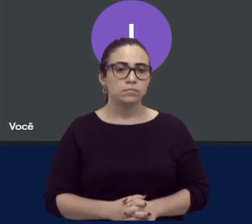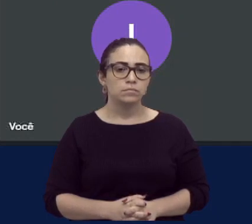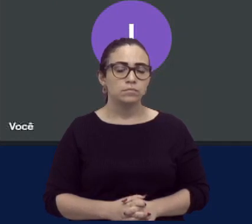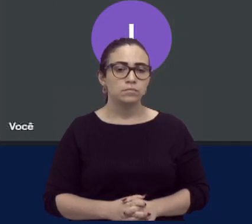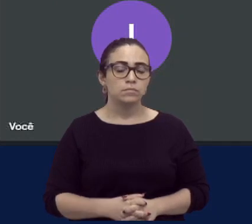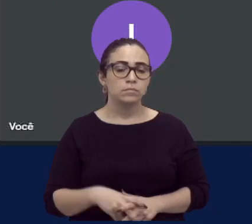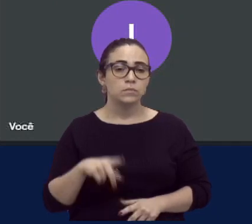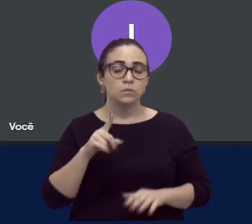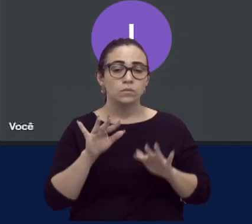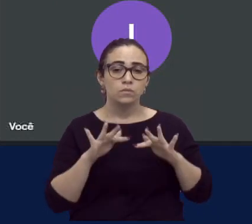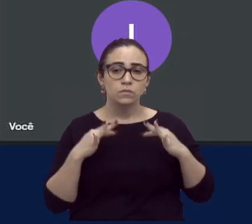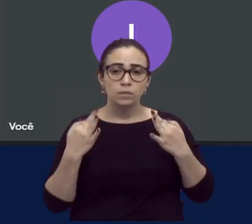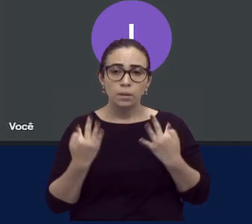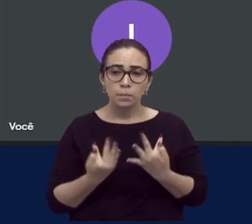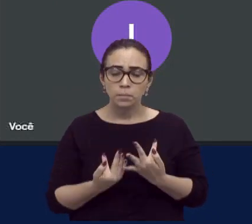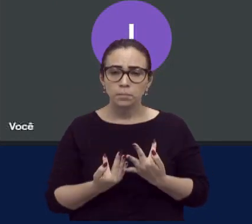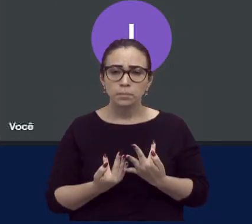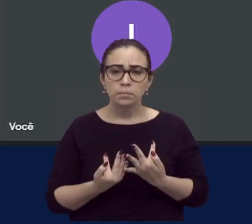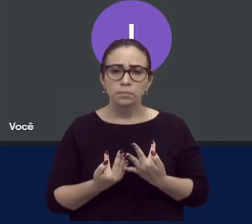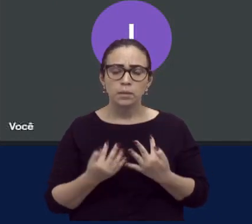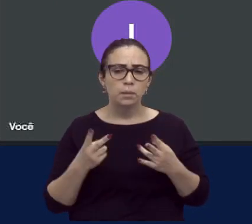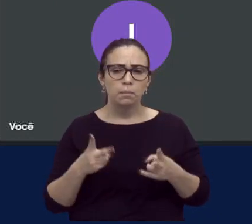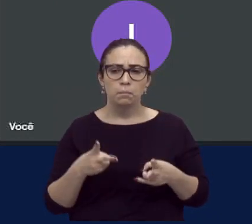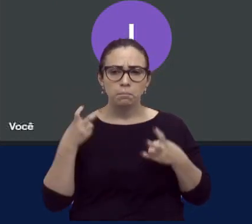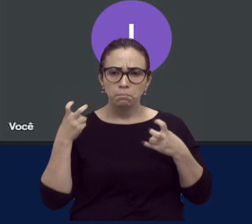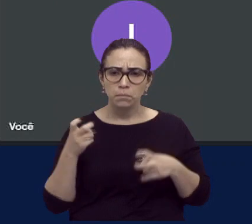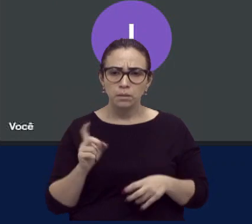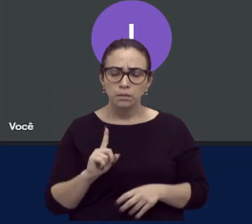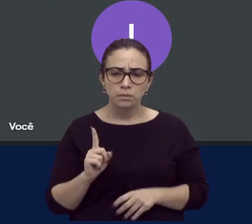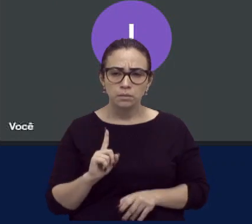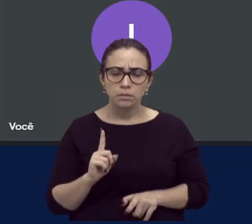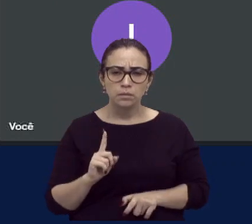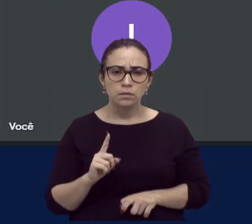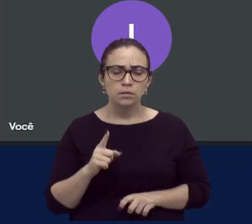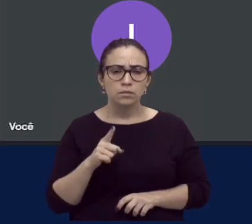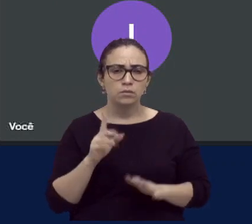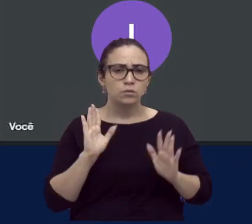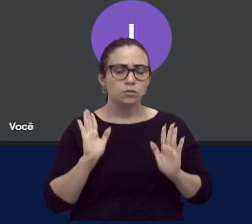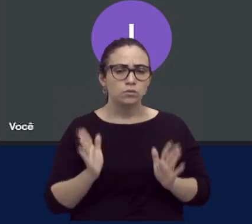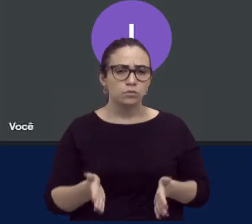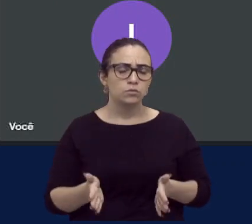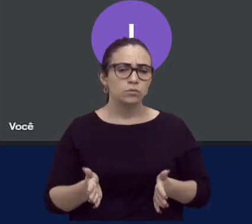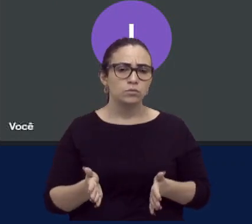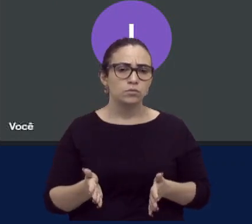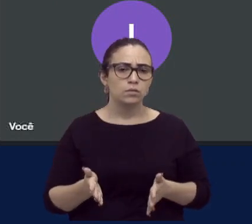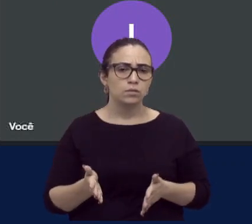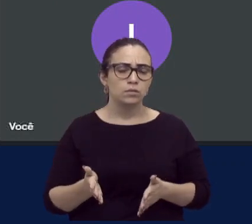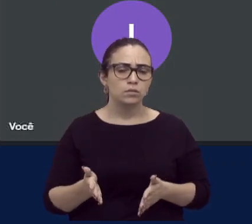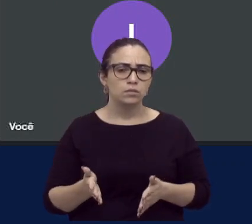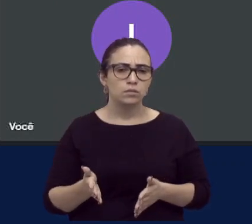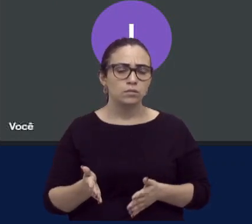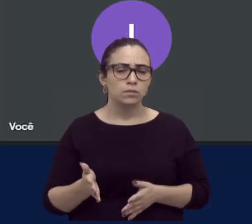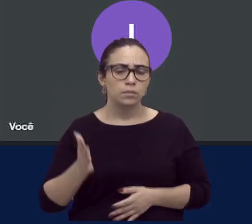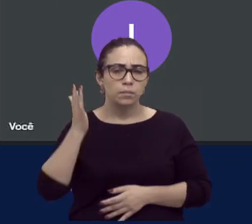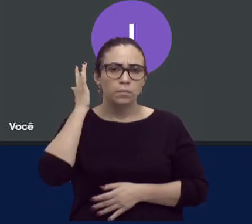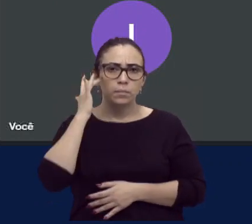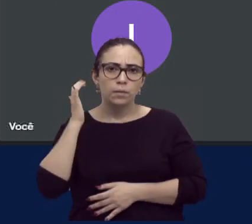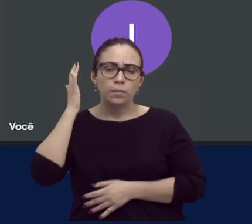sua família não percebe que você já é ajudado de forma constante, não de